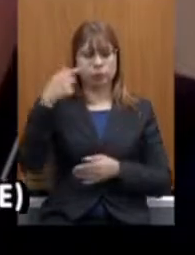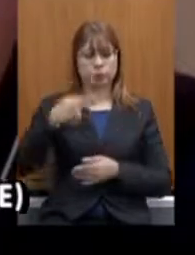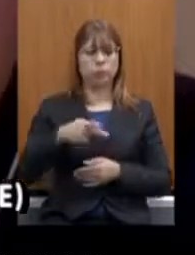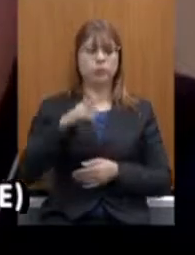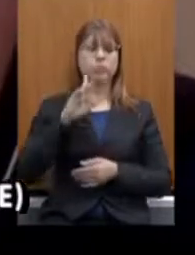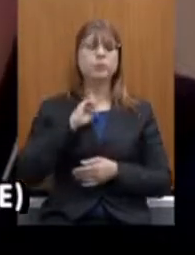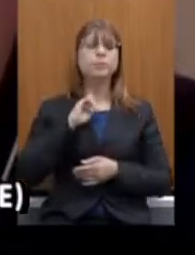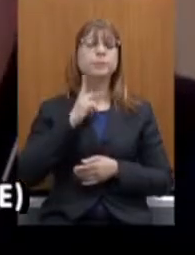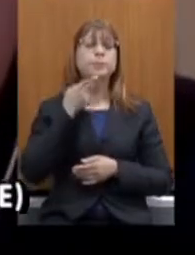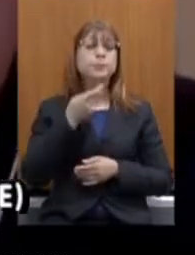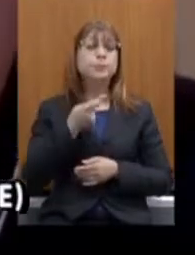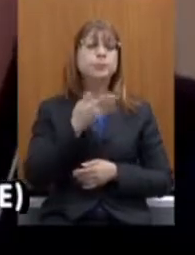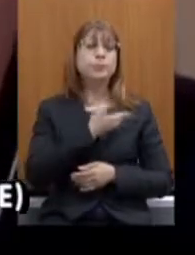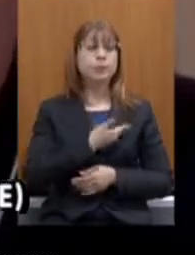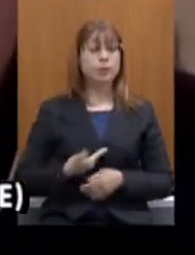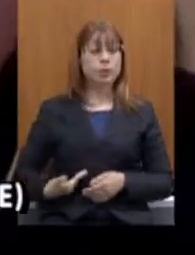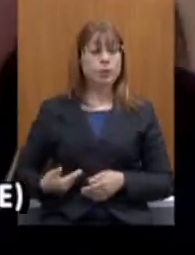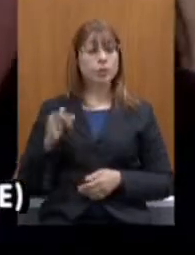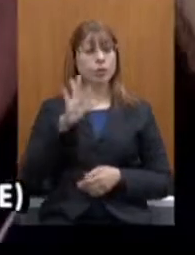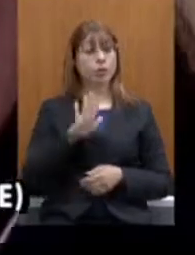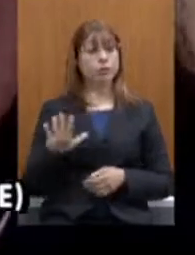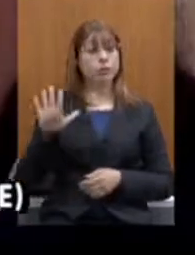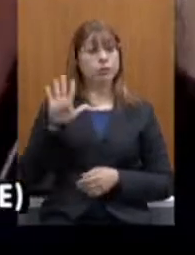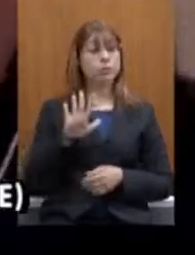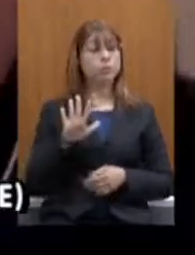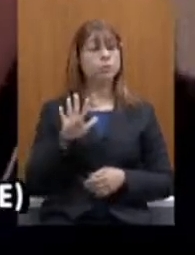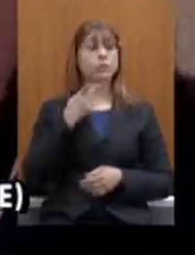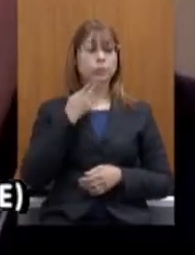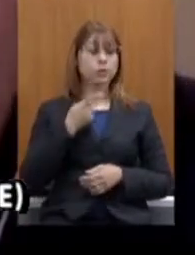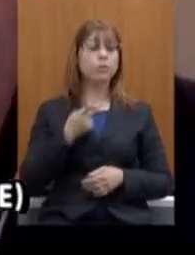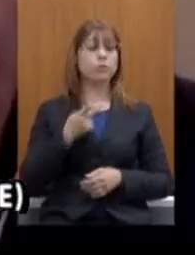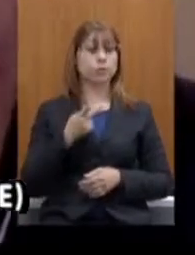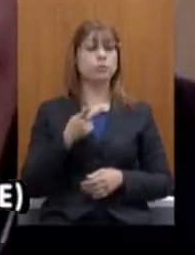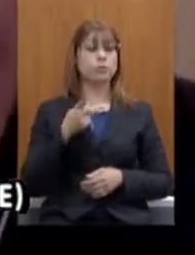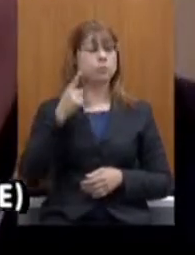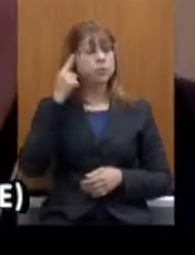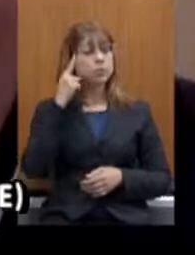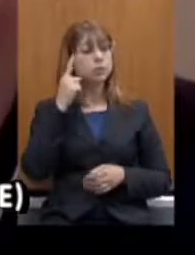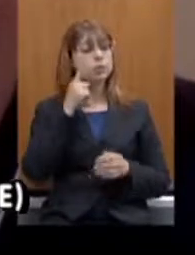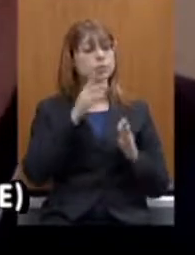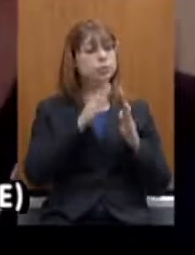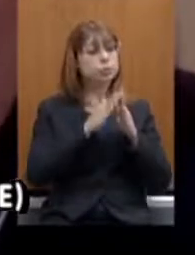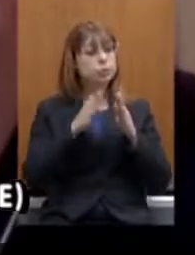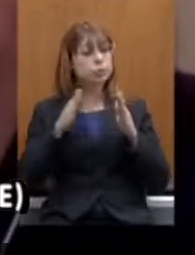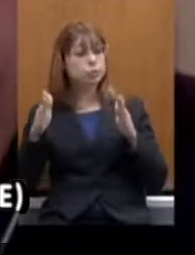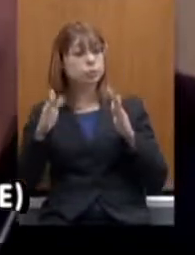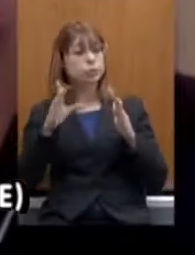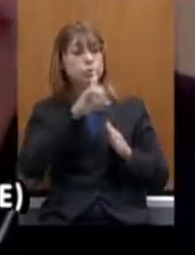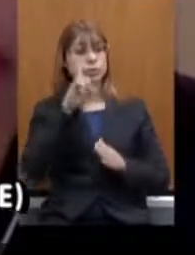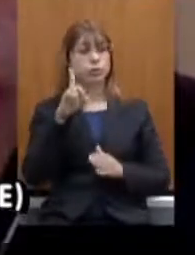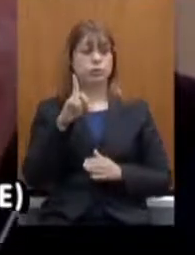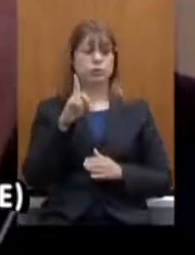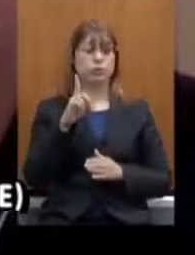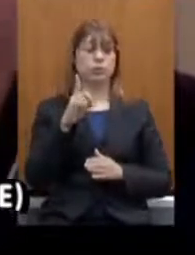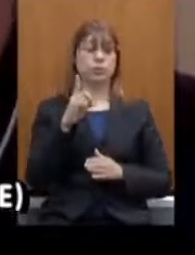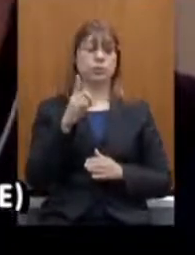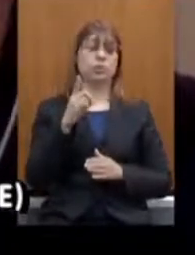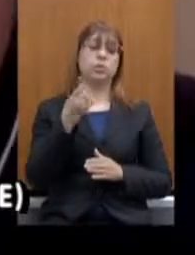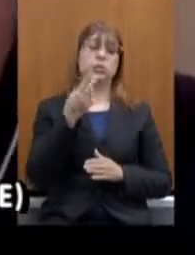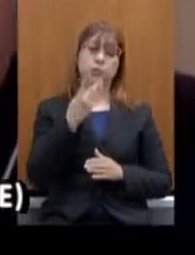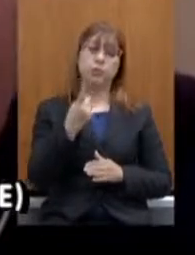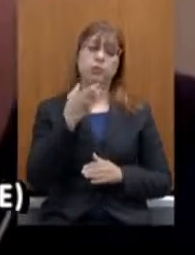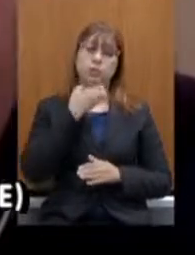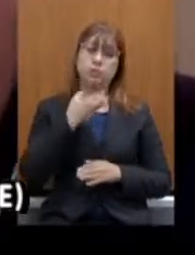meninas dizendo que o governo federal já sinaliza a perspectiva o adiamento dessa data para dezembro de 2020